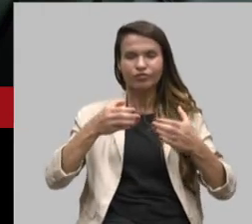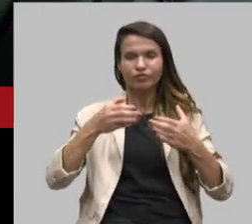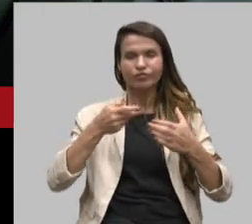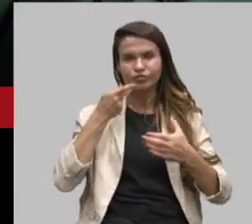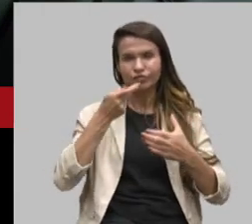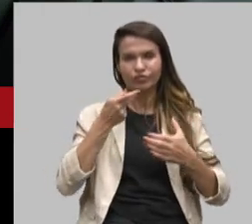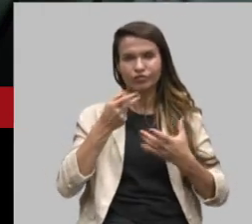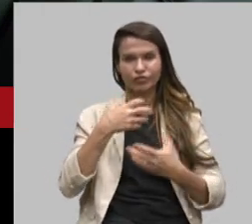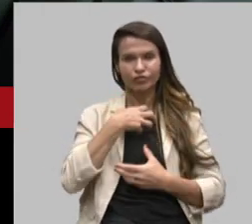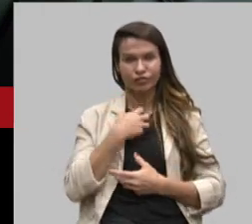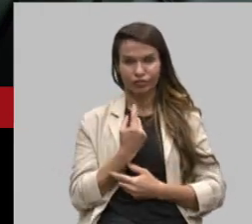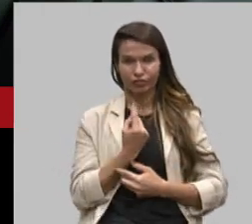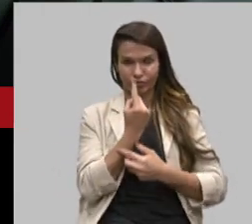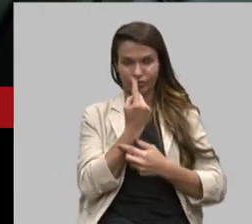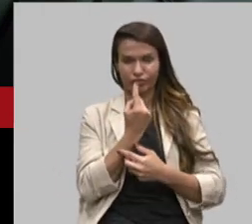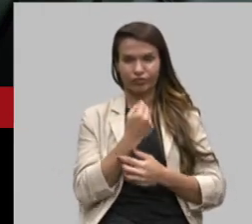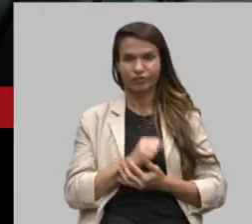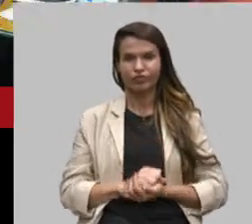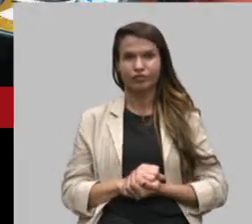só